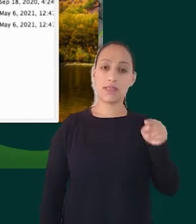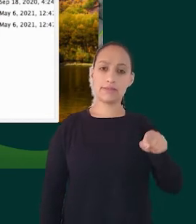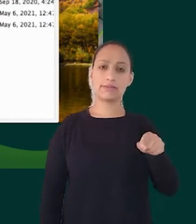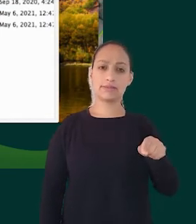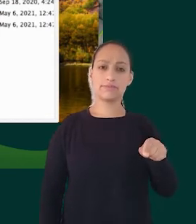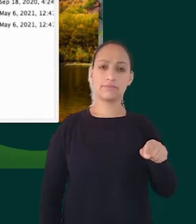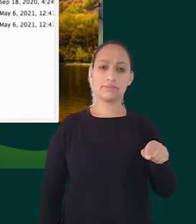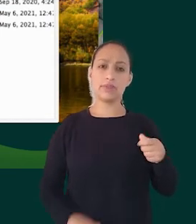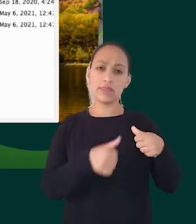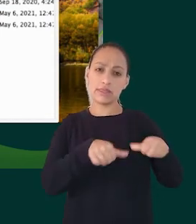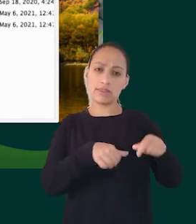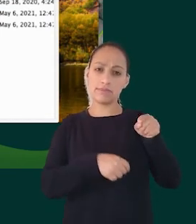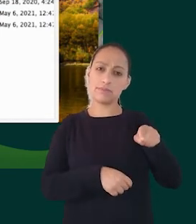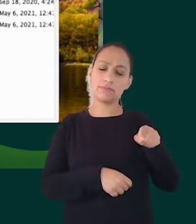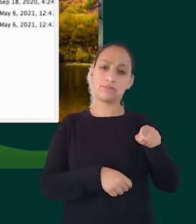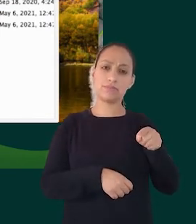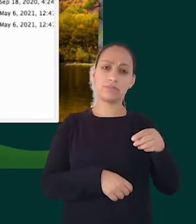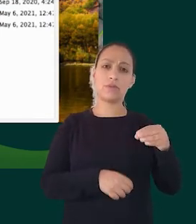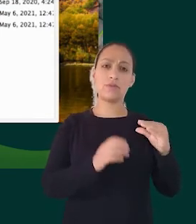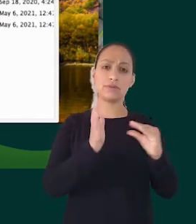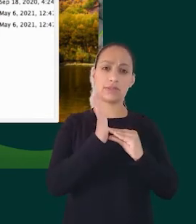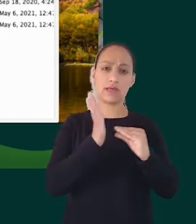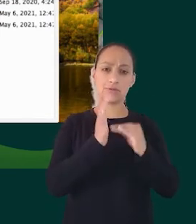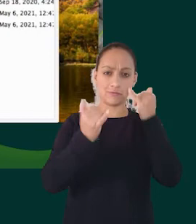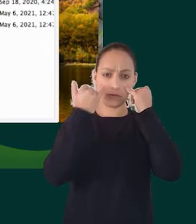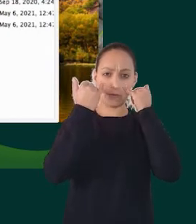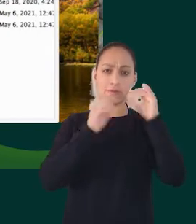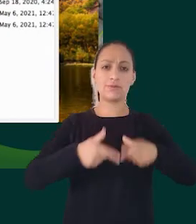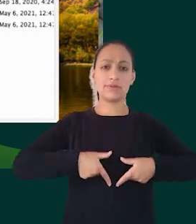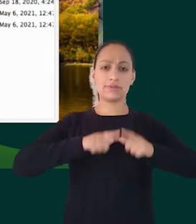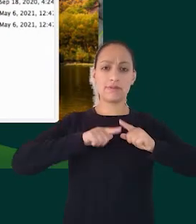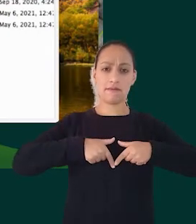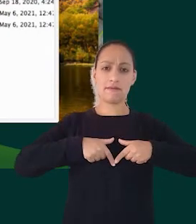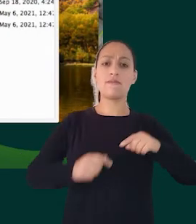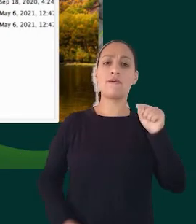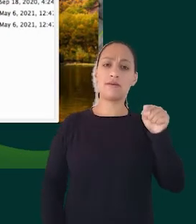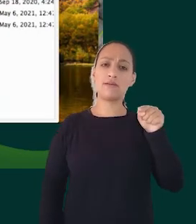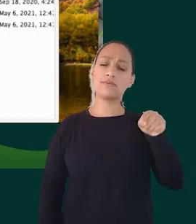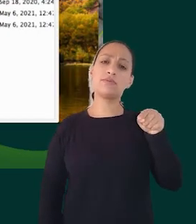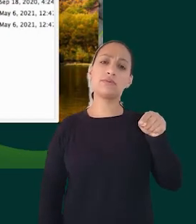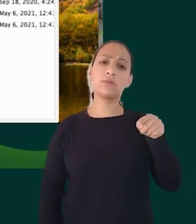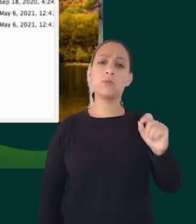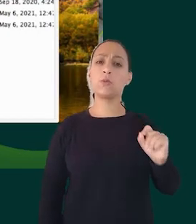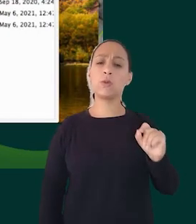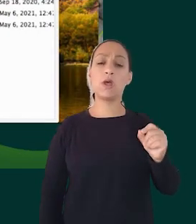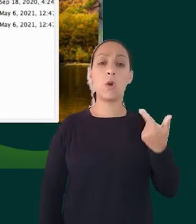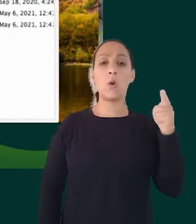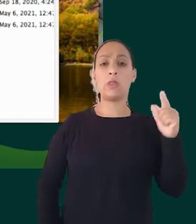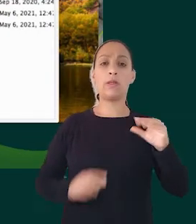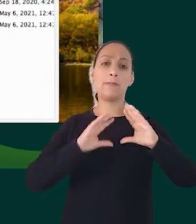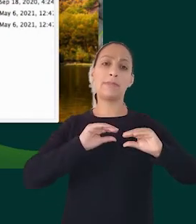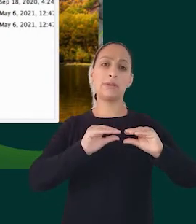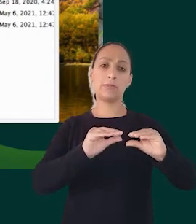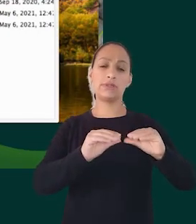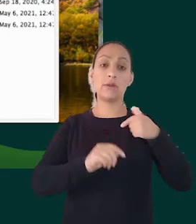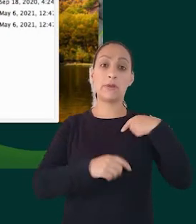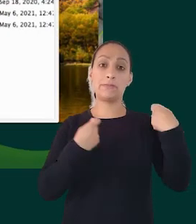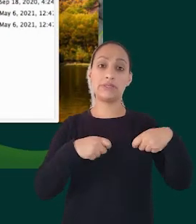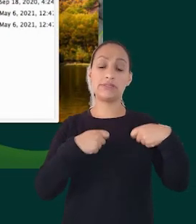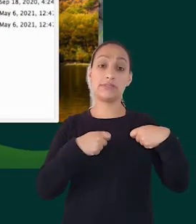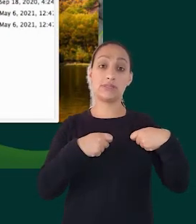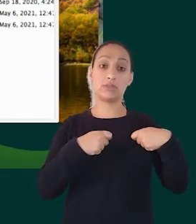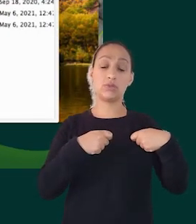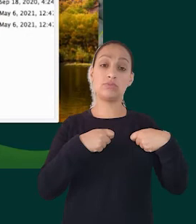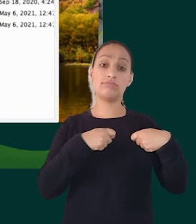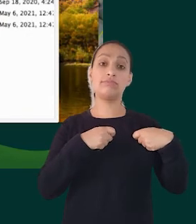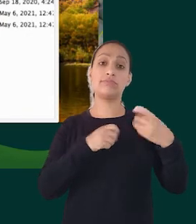Esse aqui, tá aqui. Estão aqui os dados de Israel. A partir disso, eu fiz uma outra manipulação aqui que eu preciso fazer com as datas,